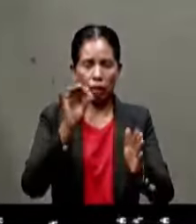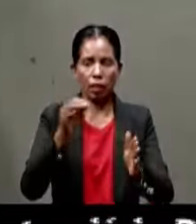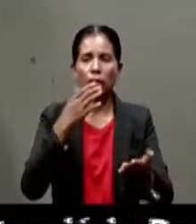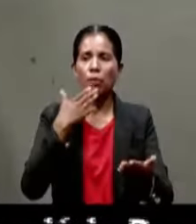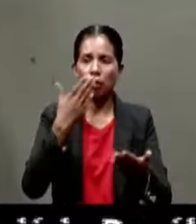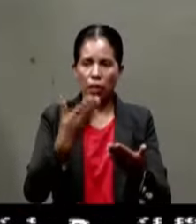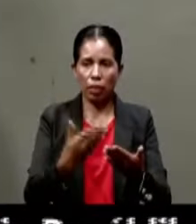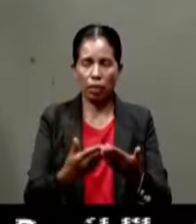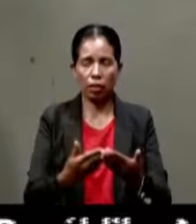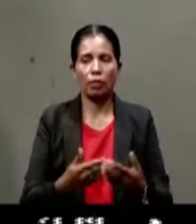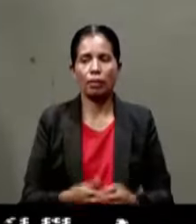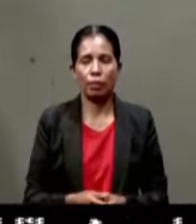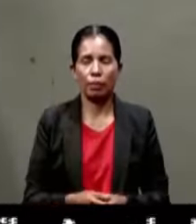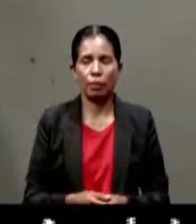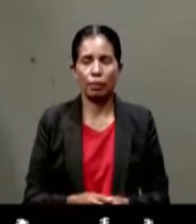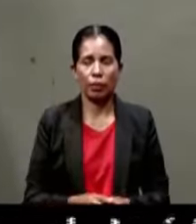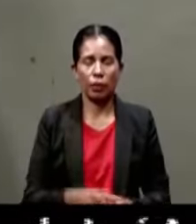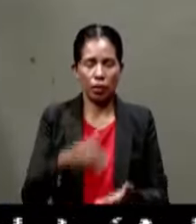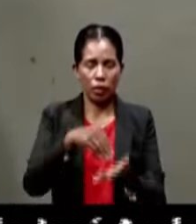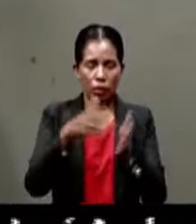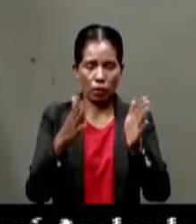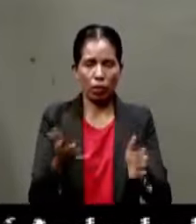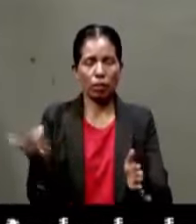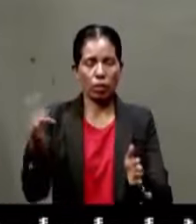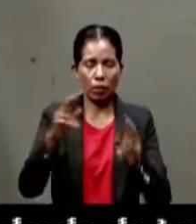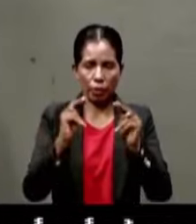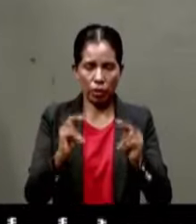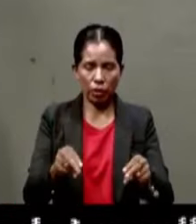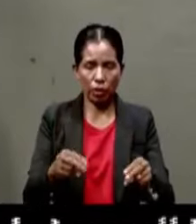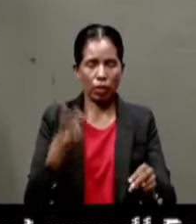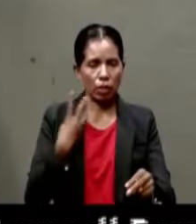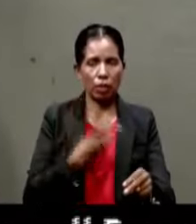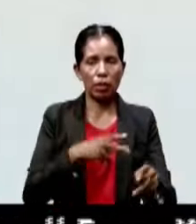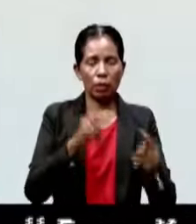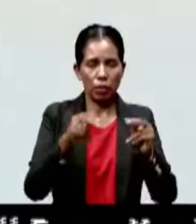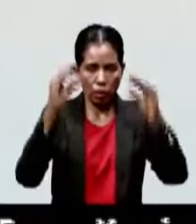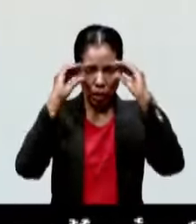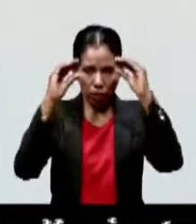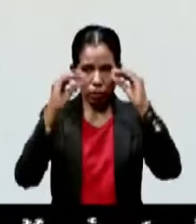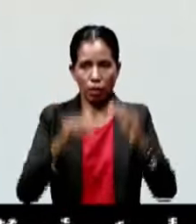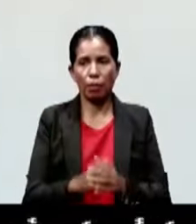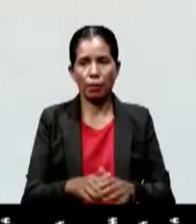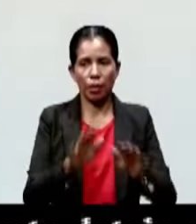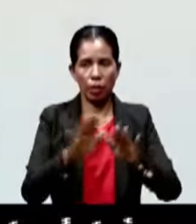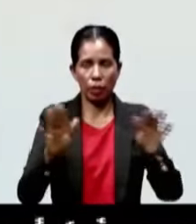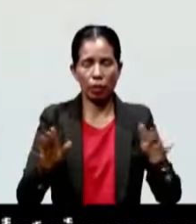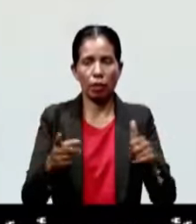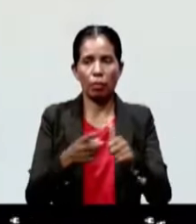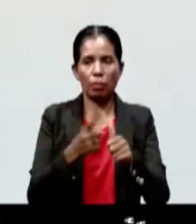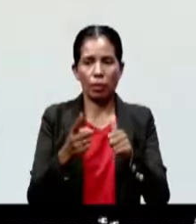adequado e a aluno sira precisa de não e precisa aluno. Labare seria